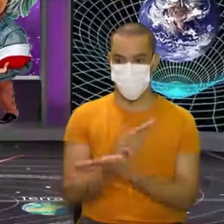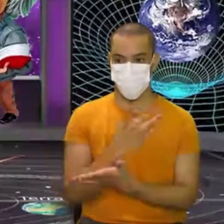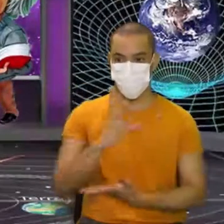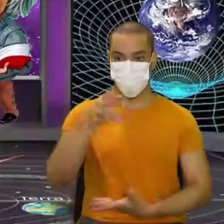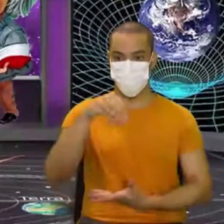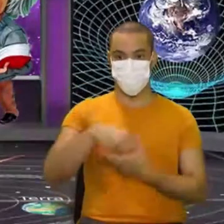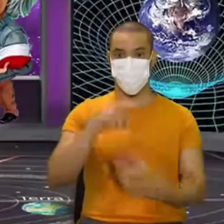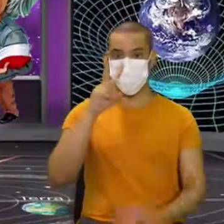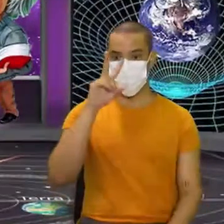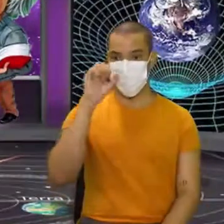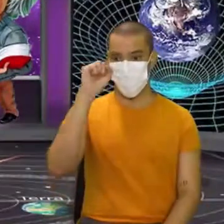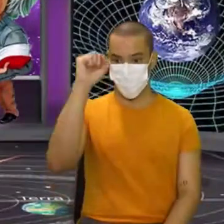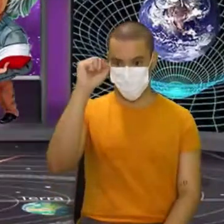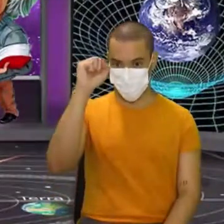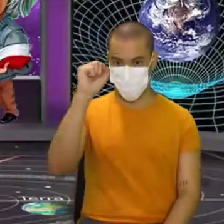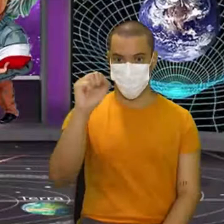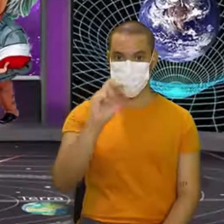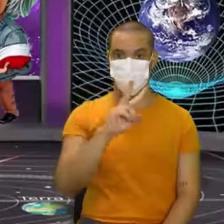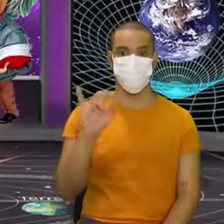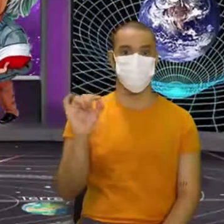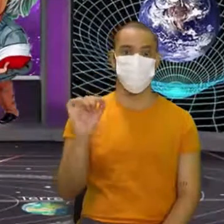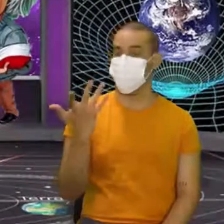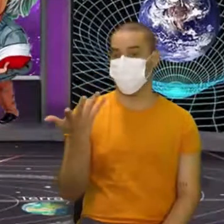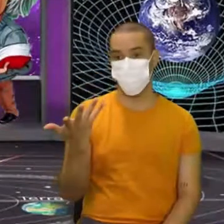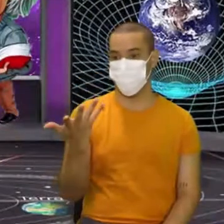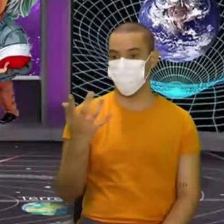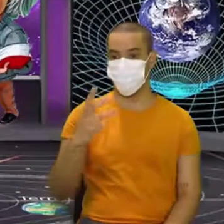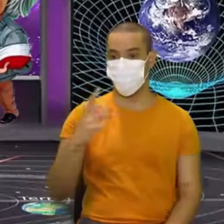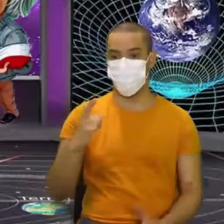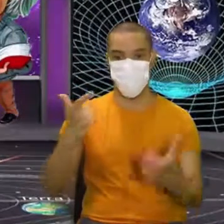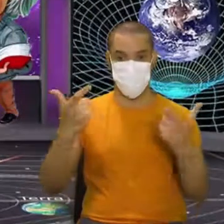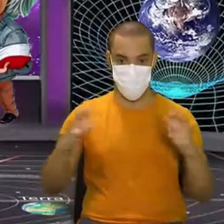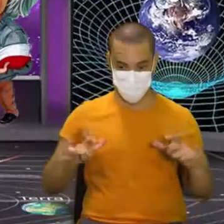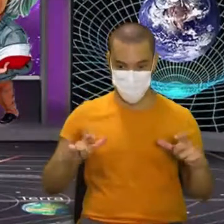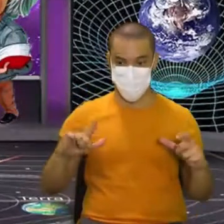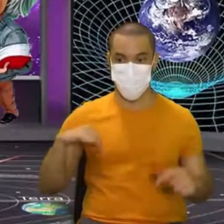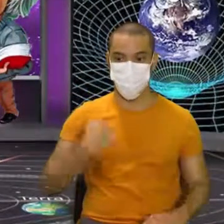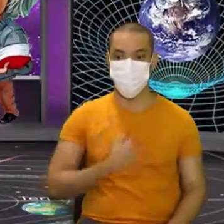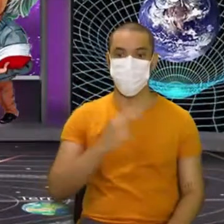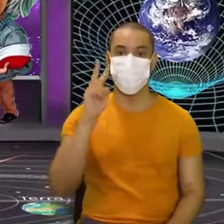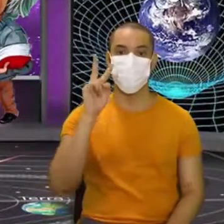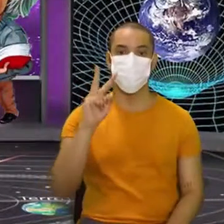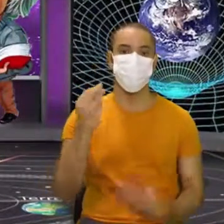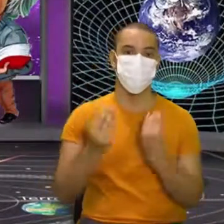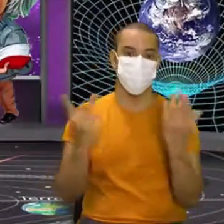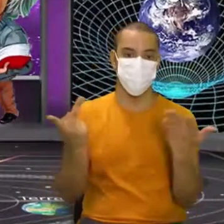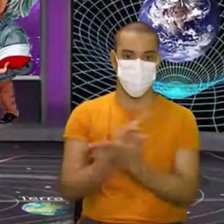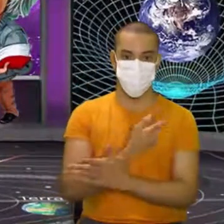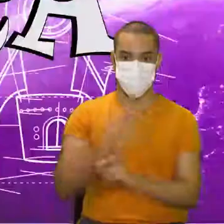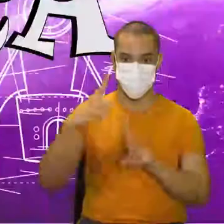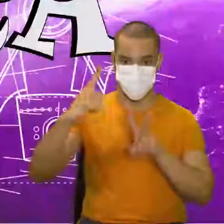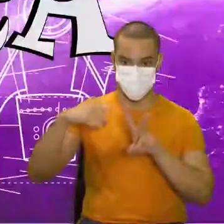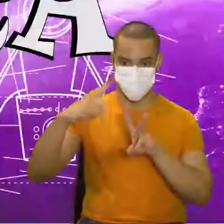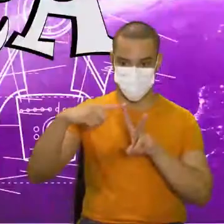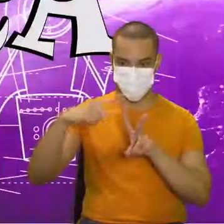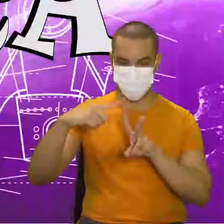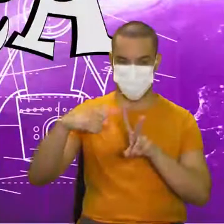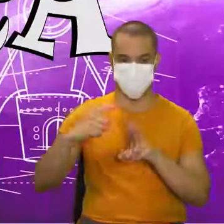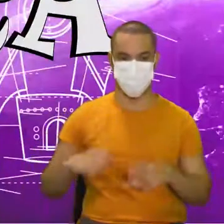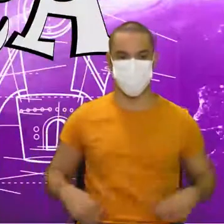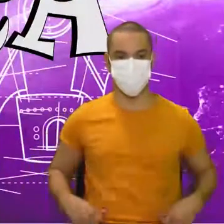força que vai empurrar para um determinado local que aí nós vamos ver que a questão vetorial né então vamos começar lá